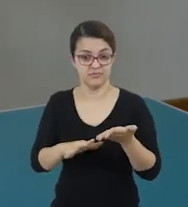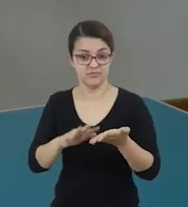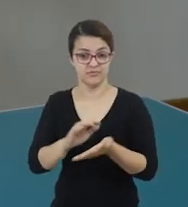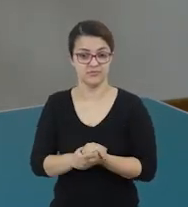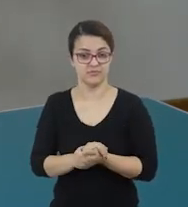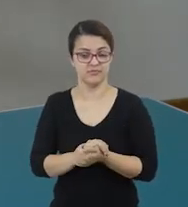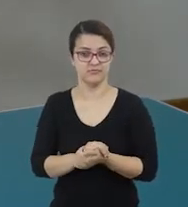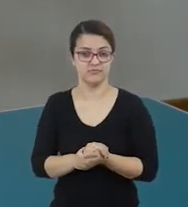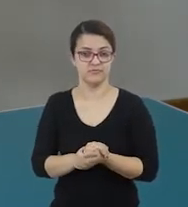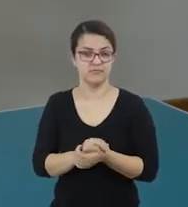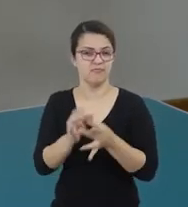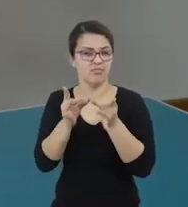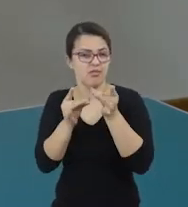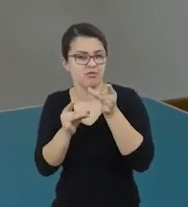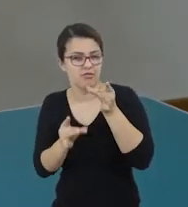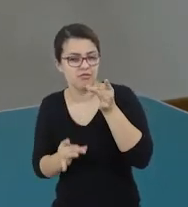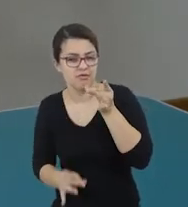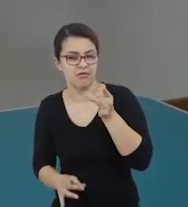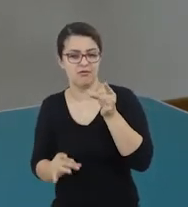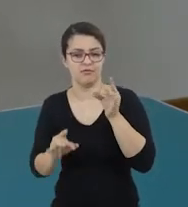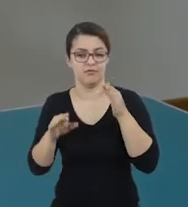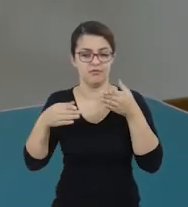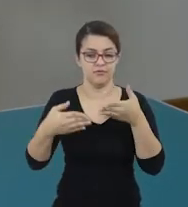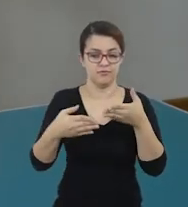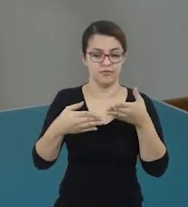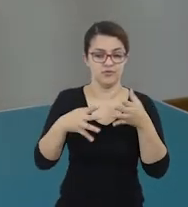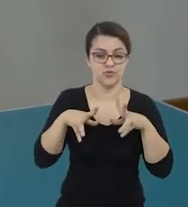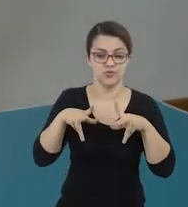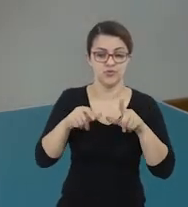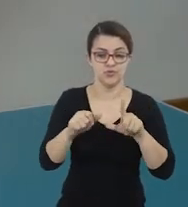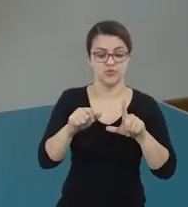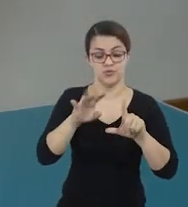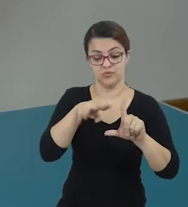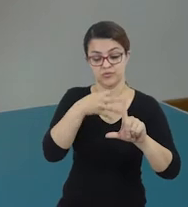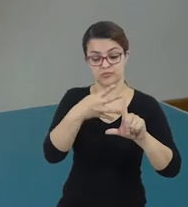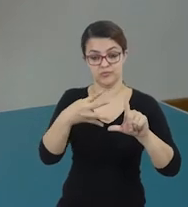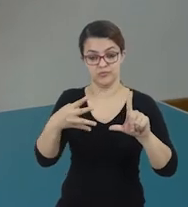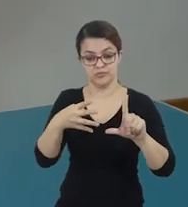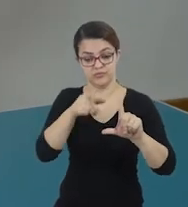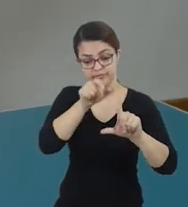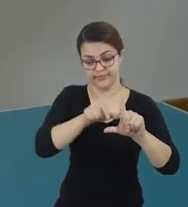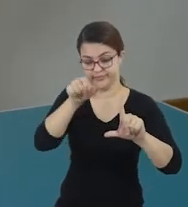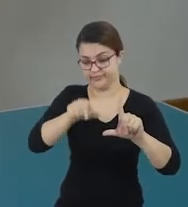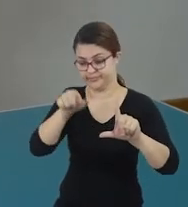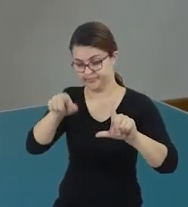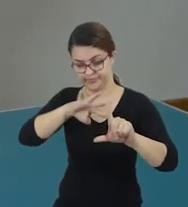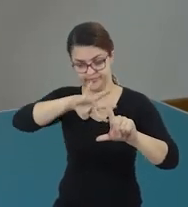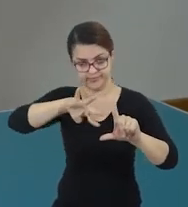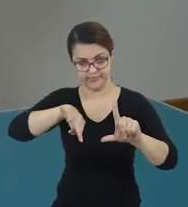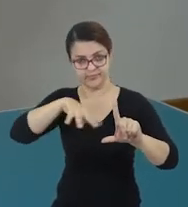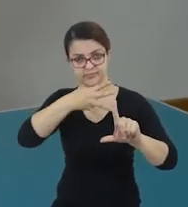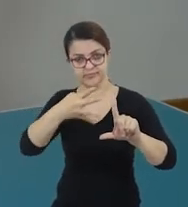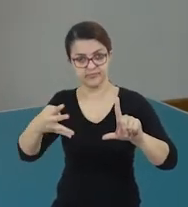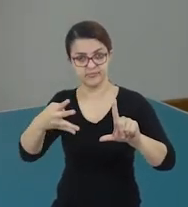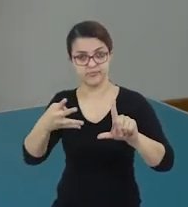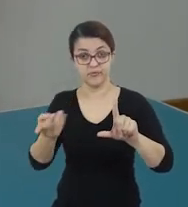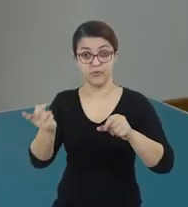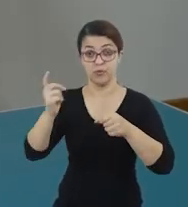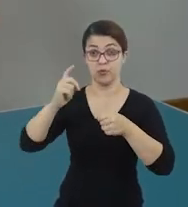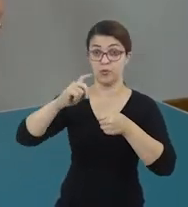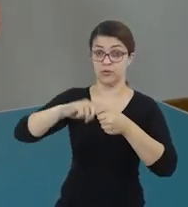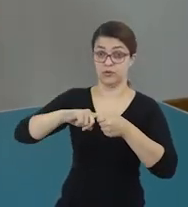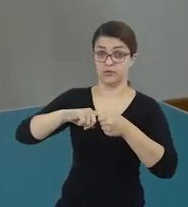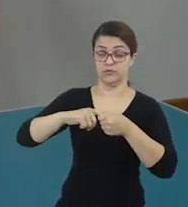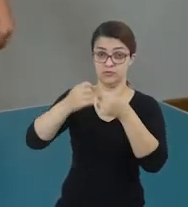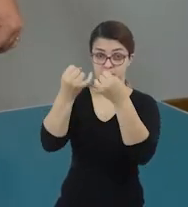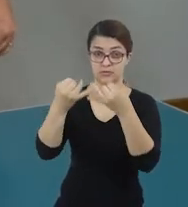atividades elas vão ser super específicas, onde elas vão trazer todas as opções assim, ó, numa malha quadriculada. Voltando na